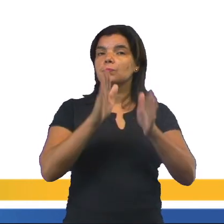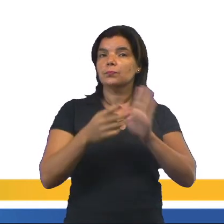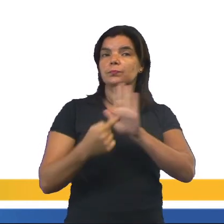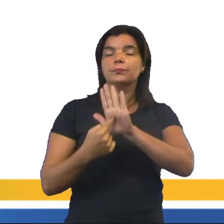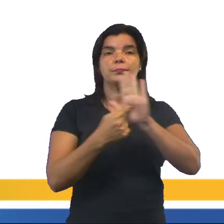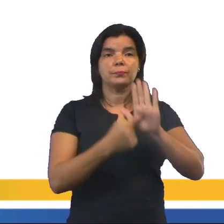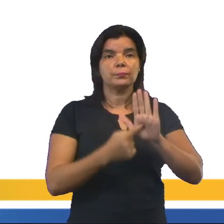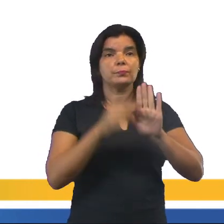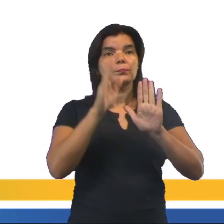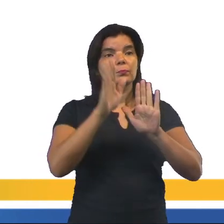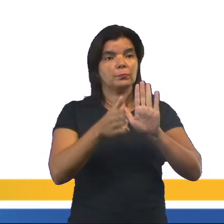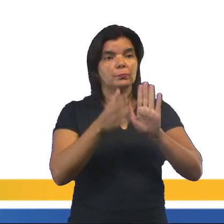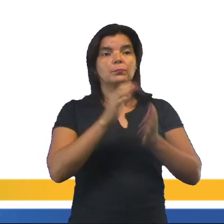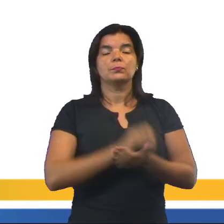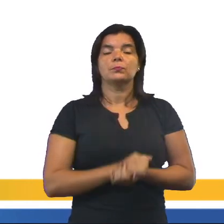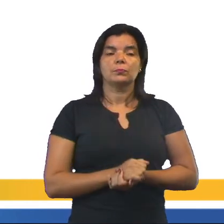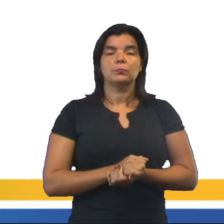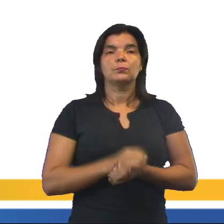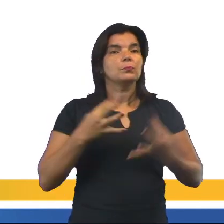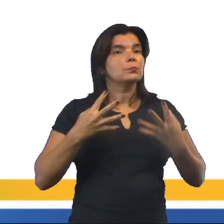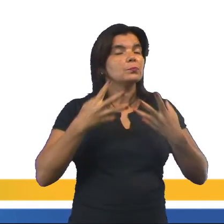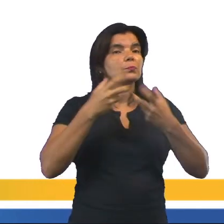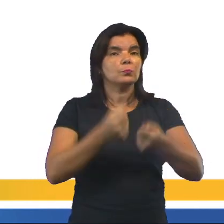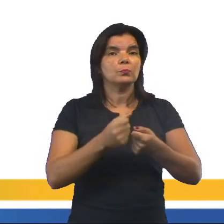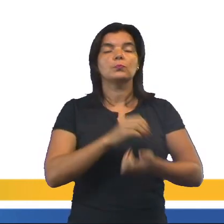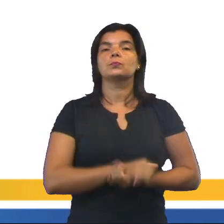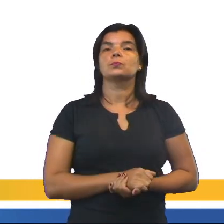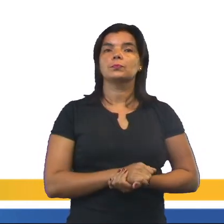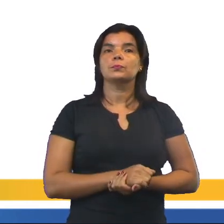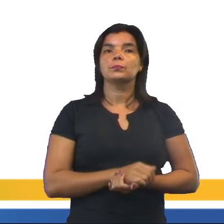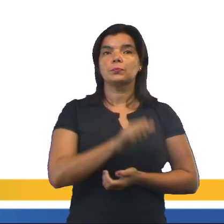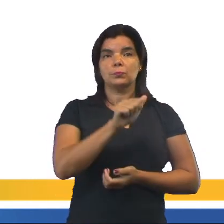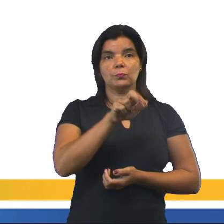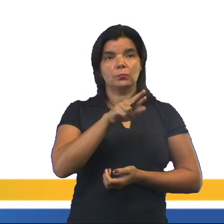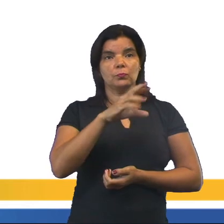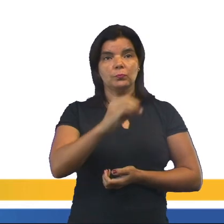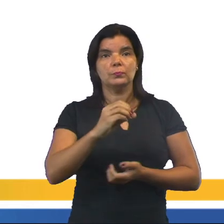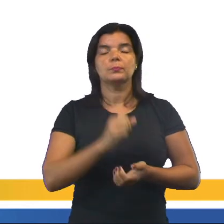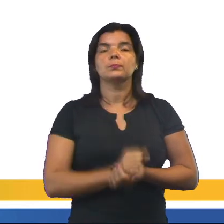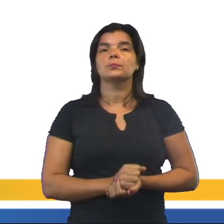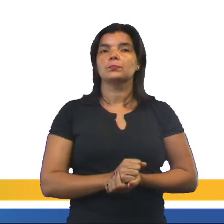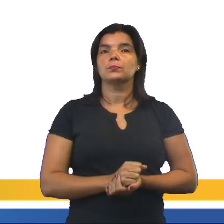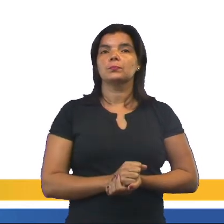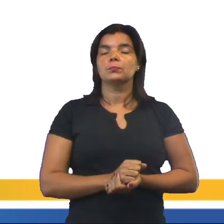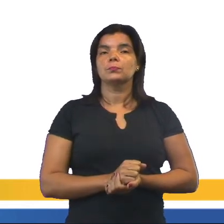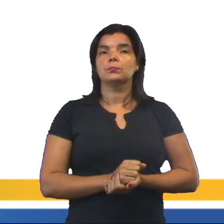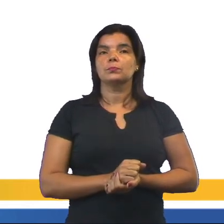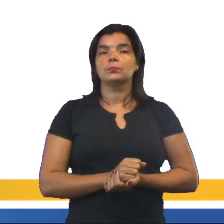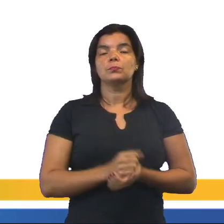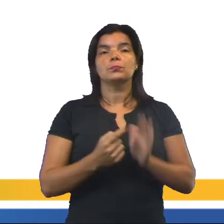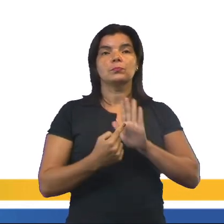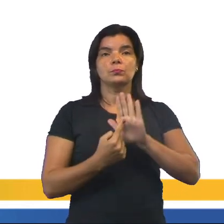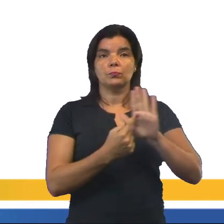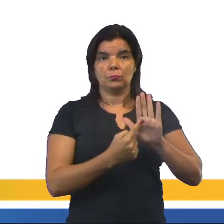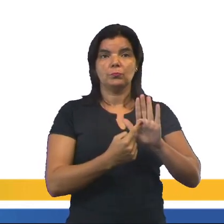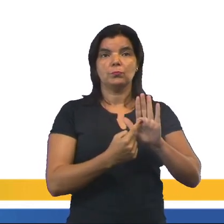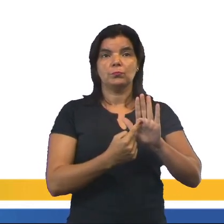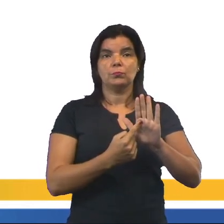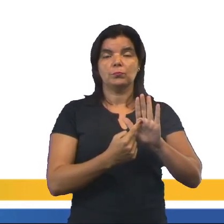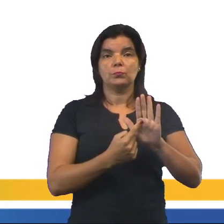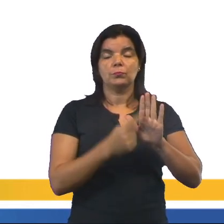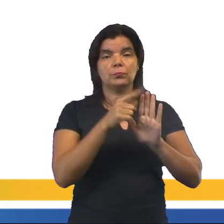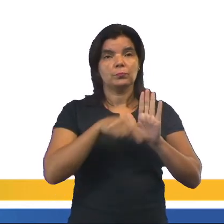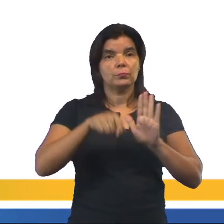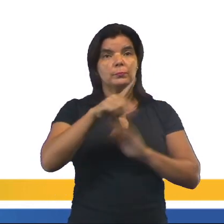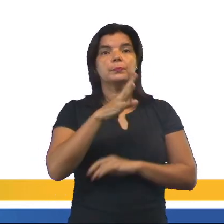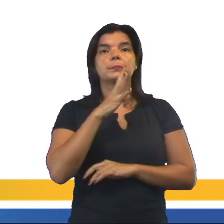a representação como um todo, tá? O arco, que são as representações do gráfico que